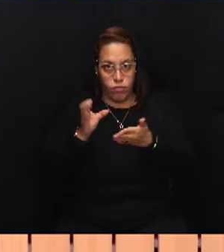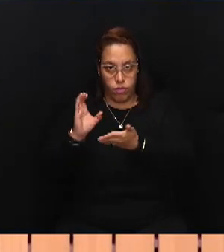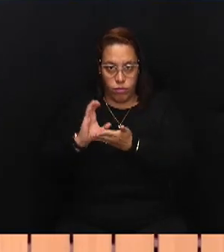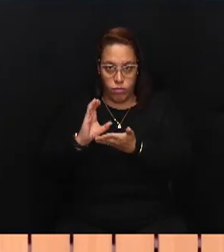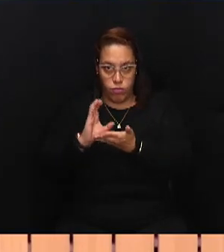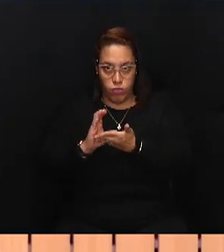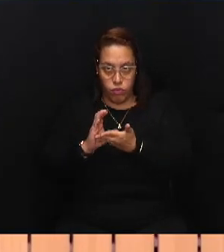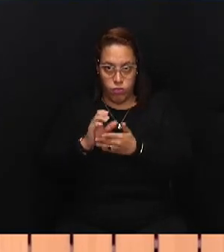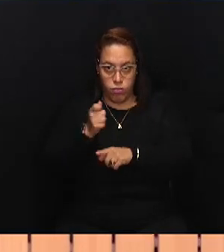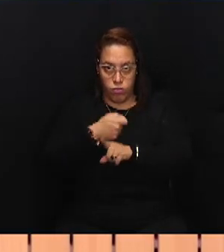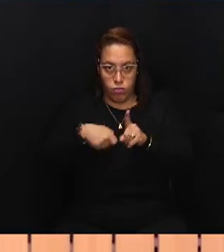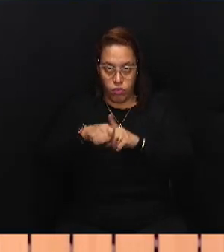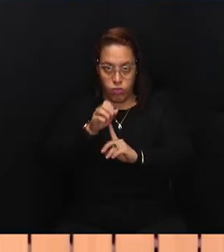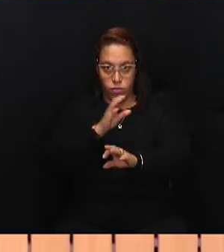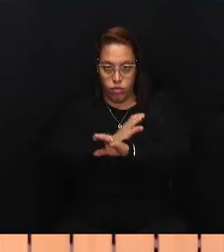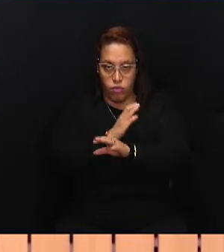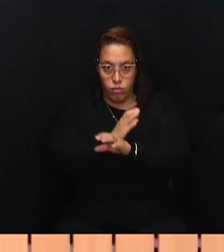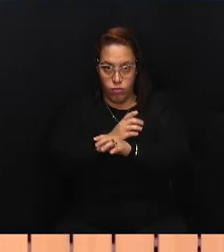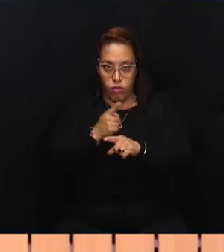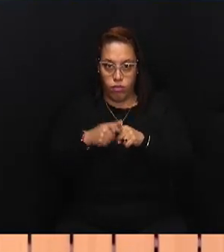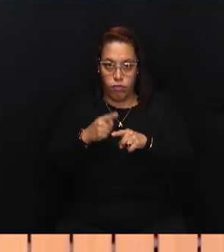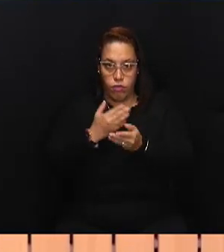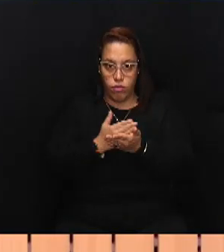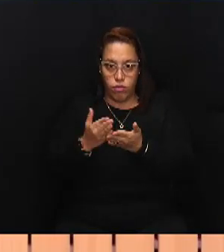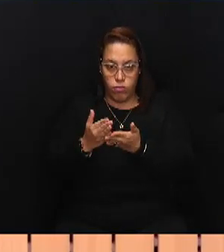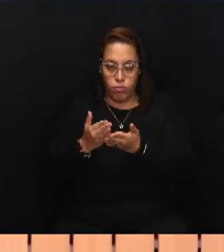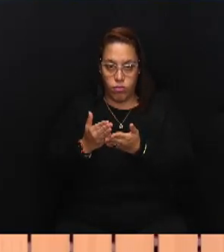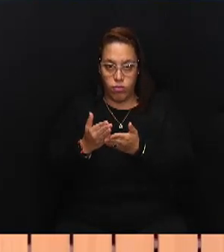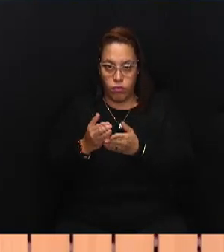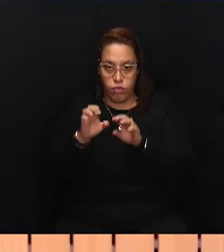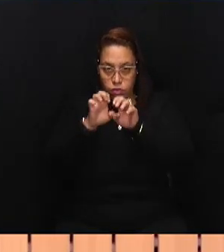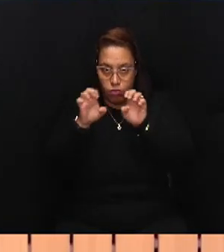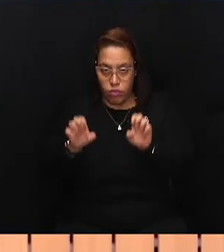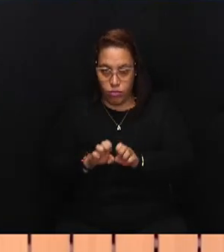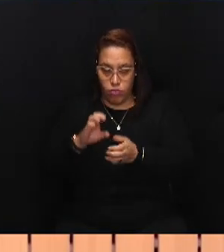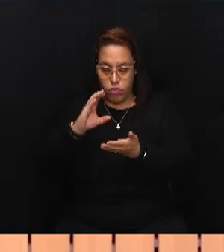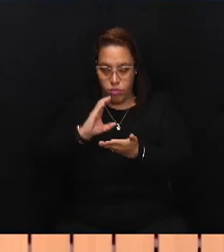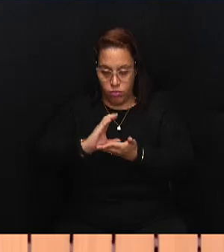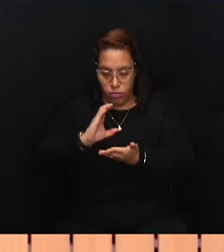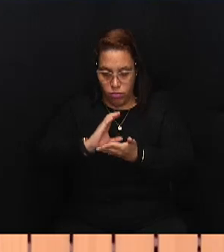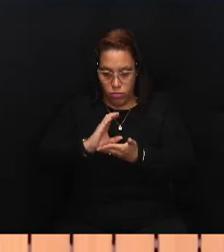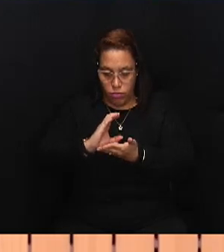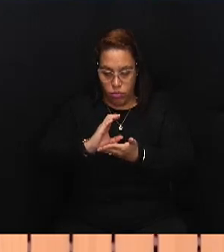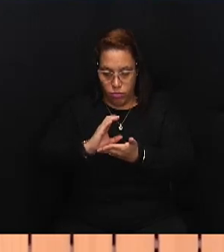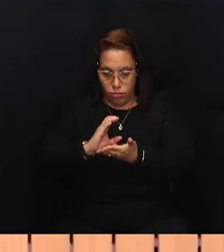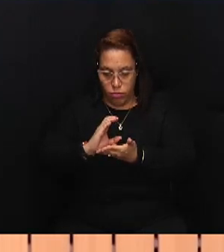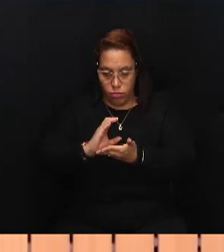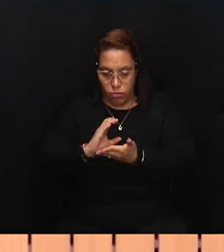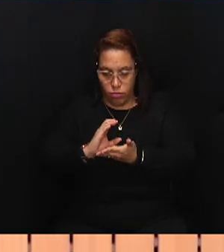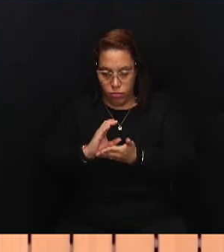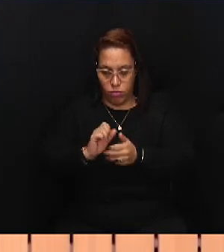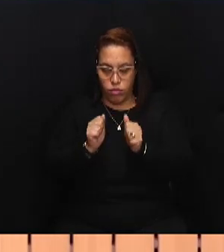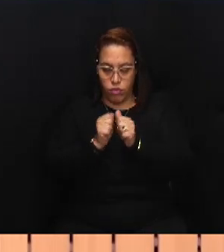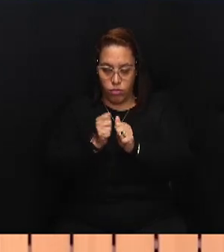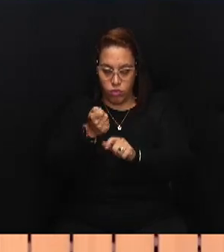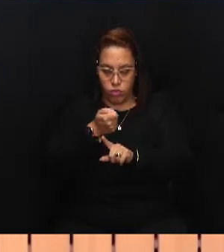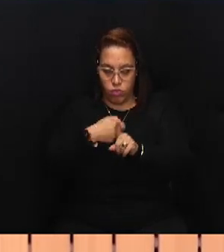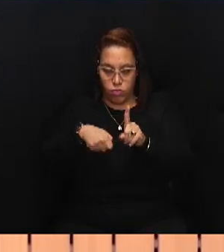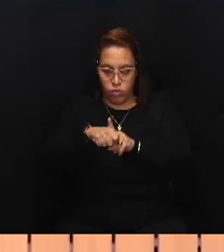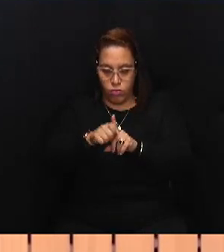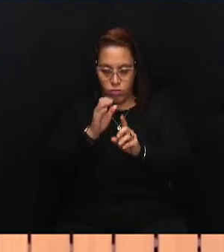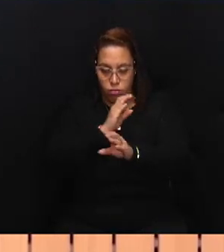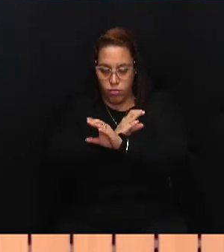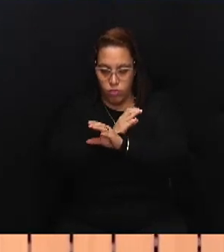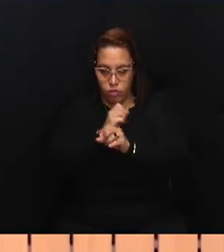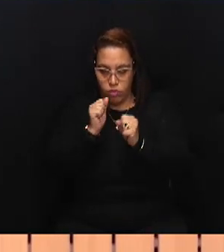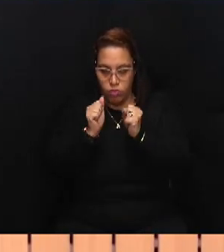trazendo a sociedade civil, porque, a partir disso, a gente vai estruturar o Conselho para fazer, junto à sociedade civil e poder